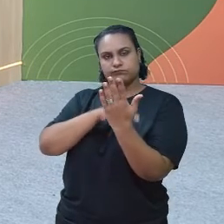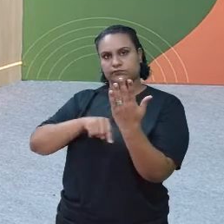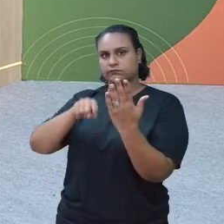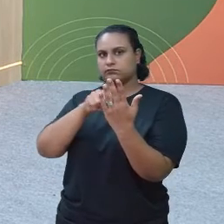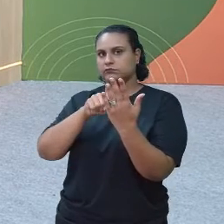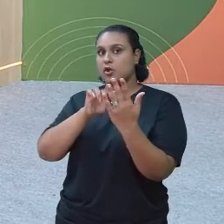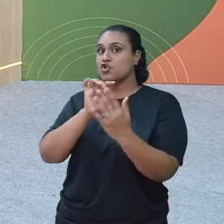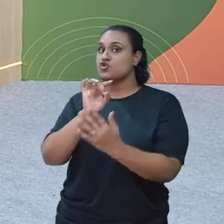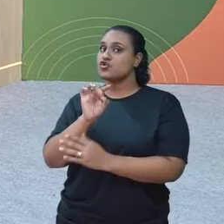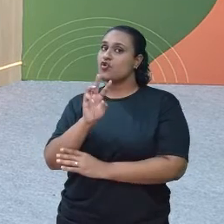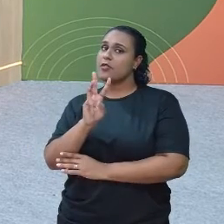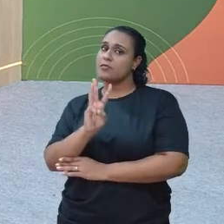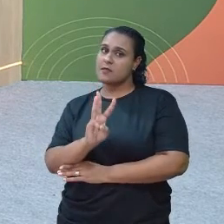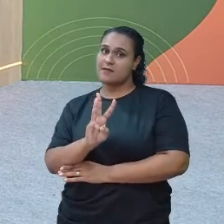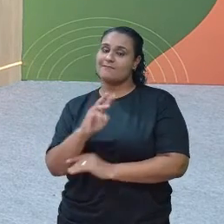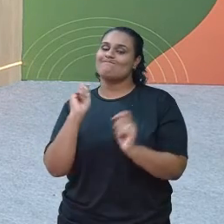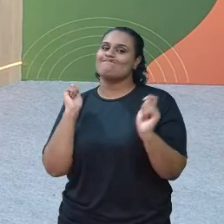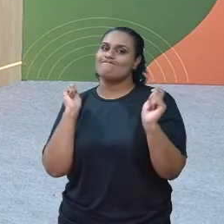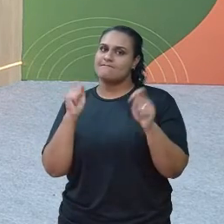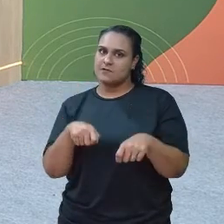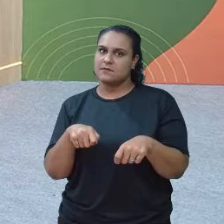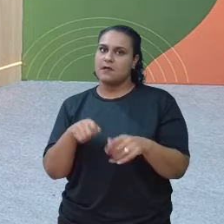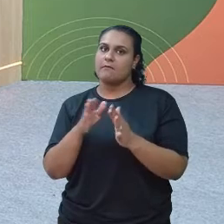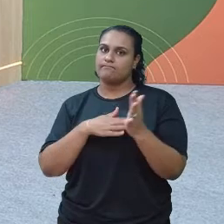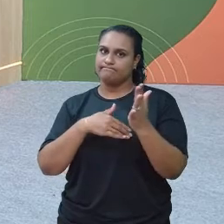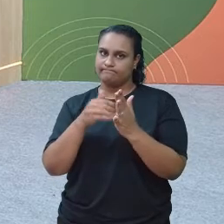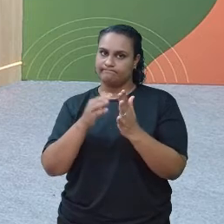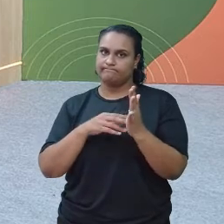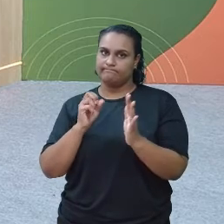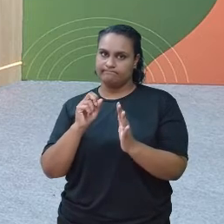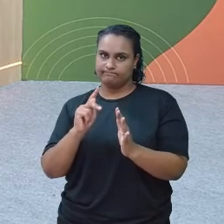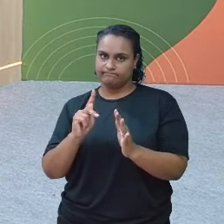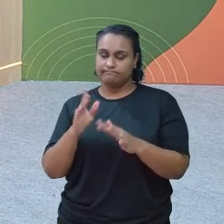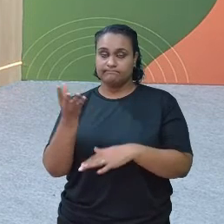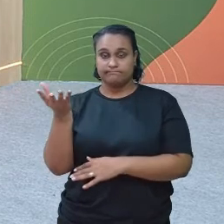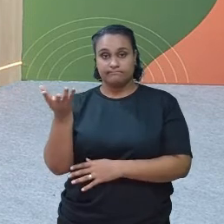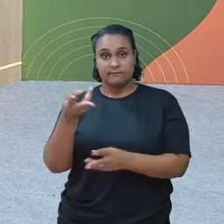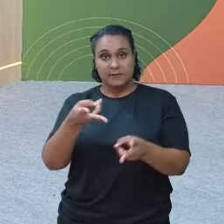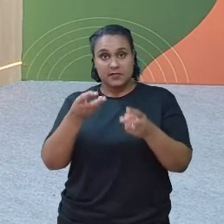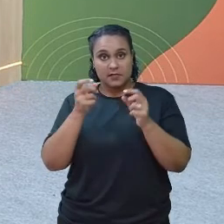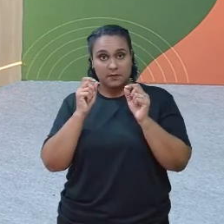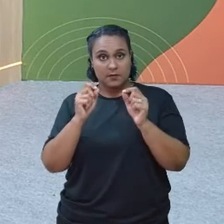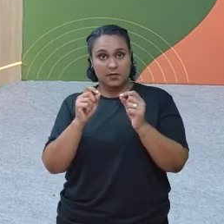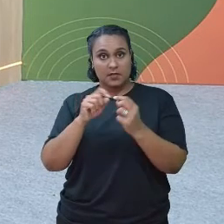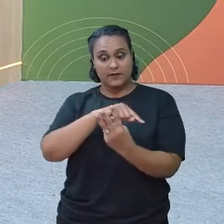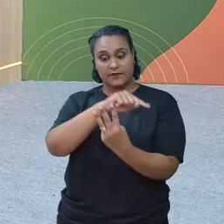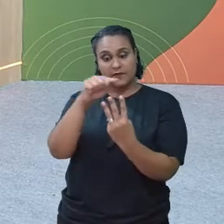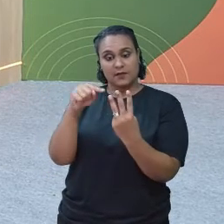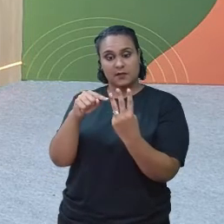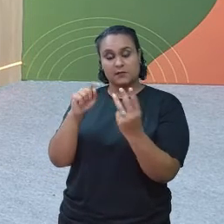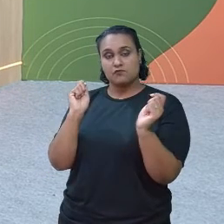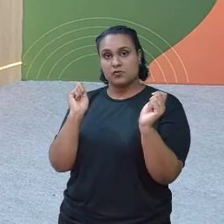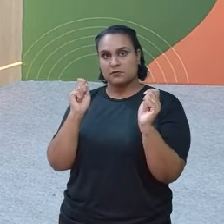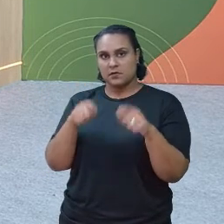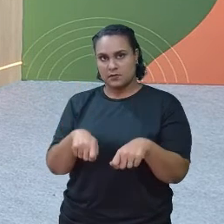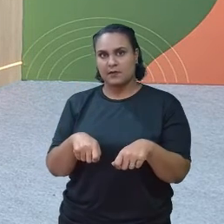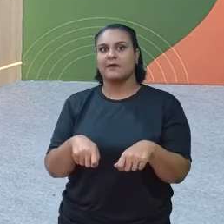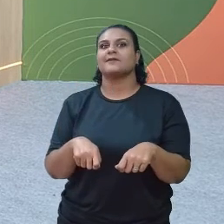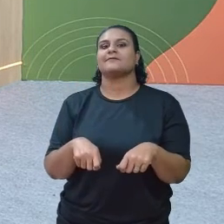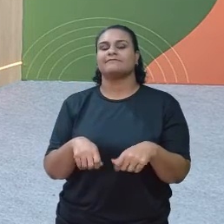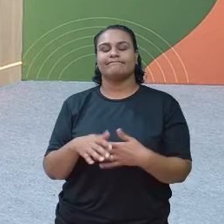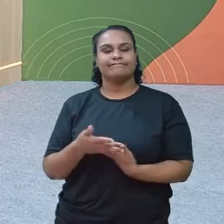eu vou ter apenas 3 possibilidades, tá certo? Então, perceba que eu ter 3 possibilidades aqui